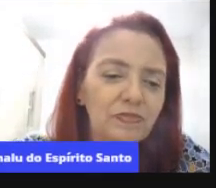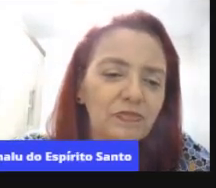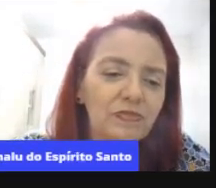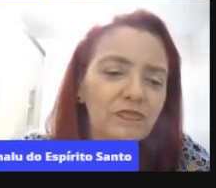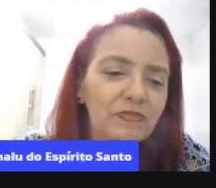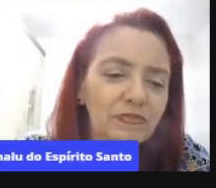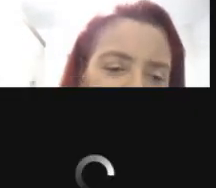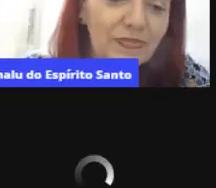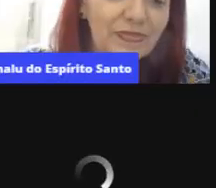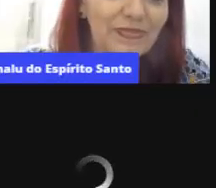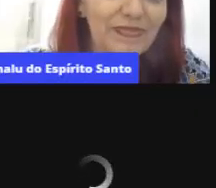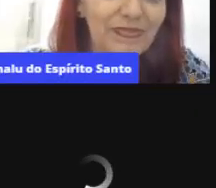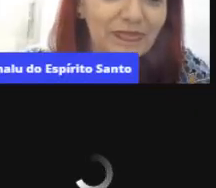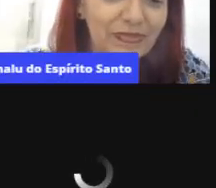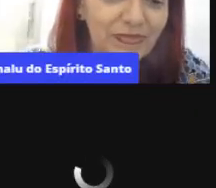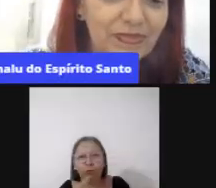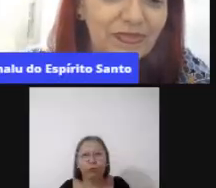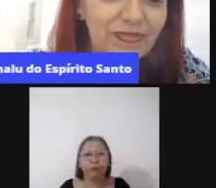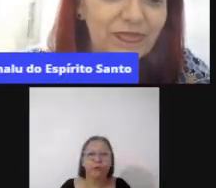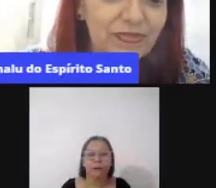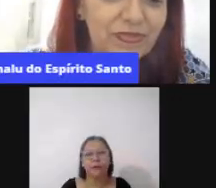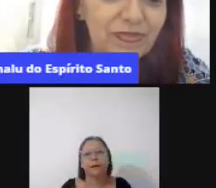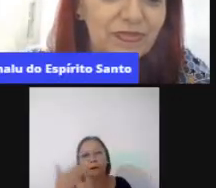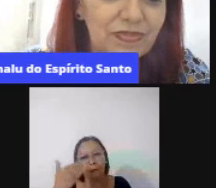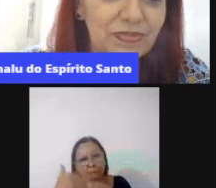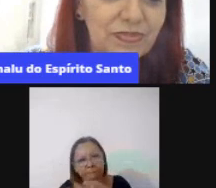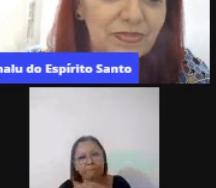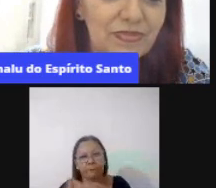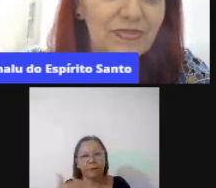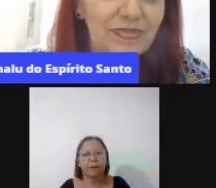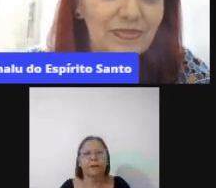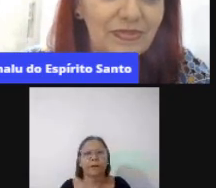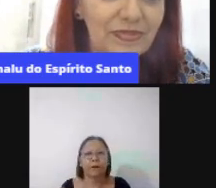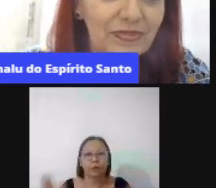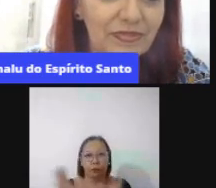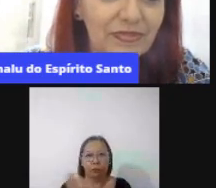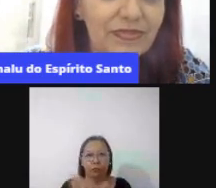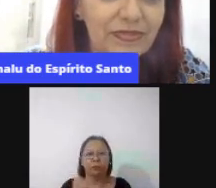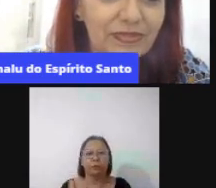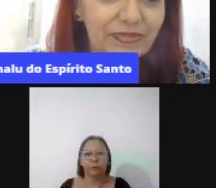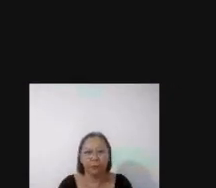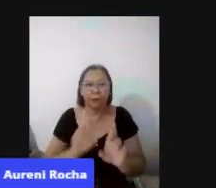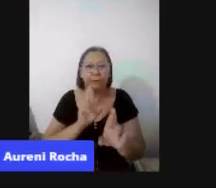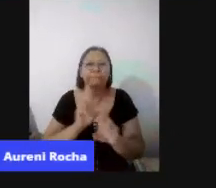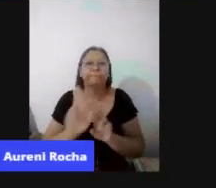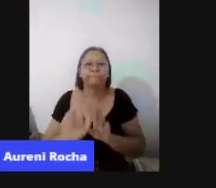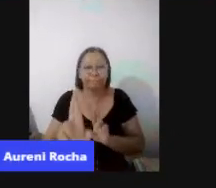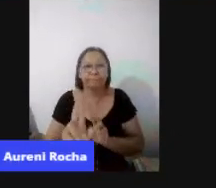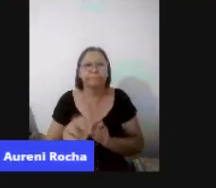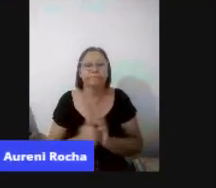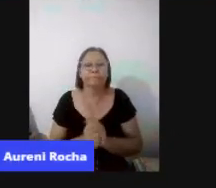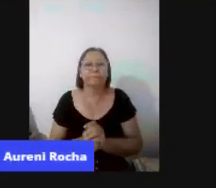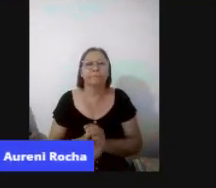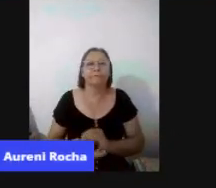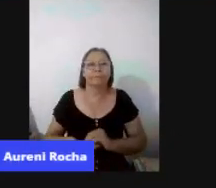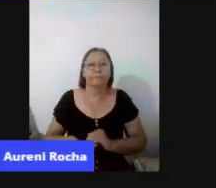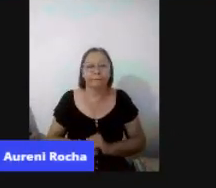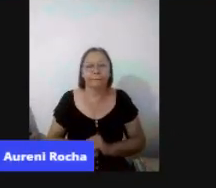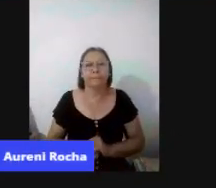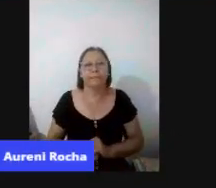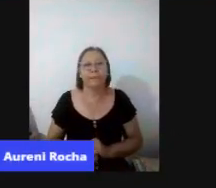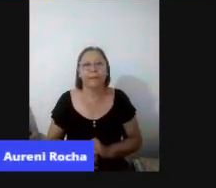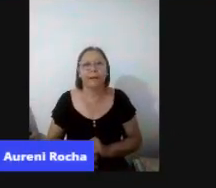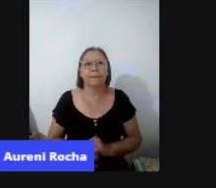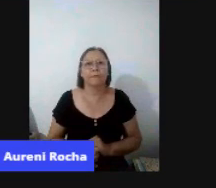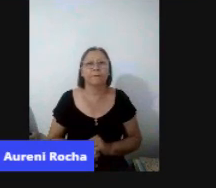que a nossa equipe estará à disposição para responder possíveis questionamentos. Vamos lá? Pode